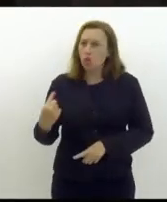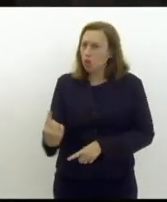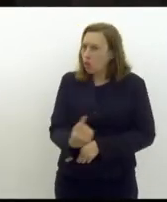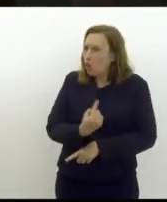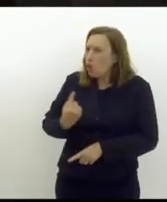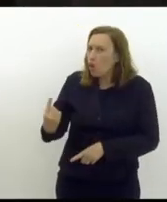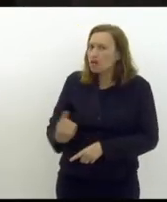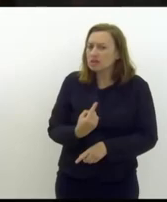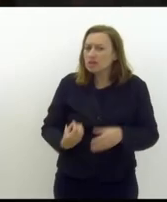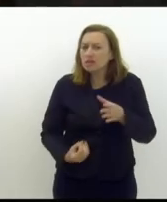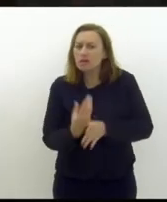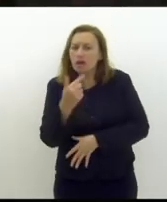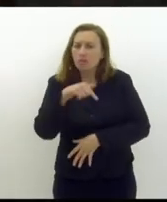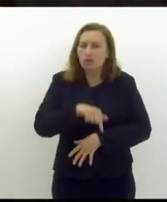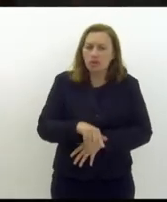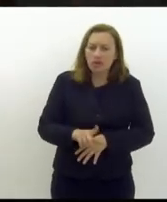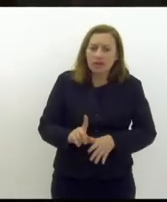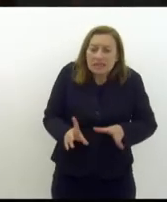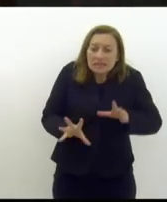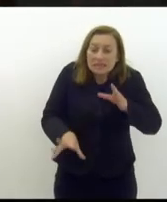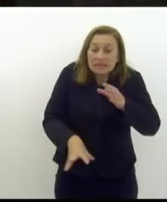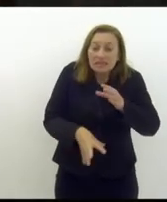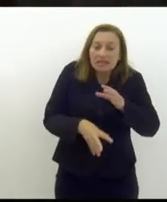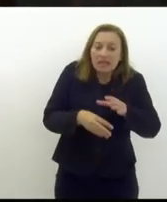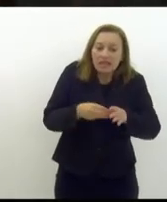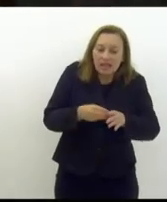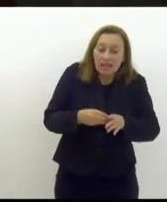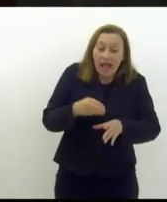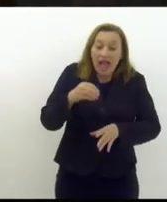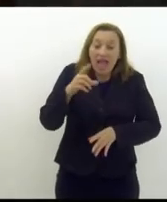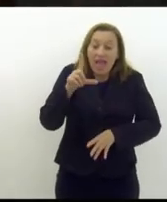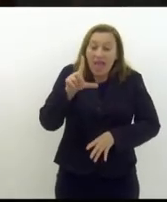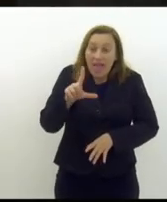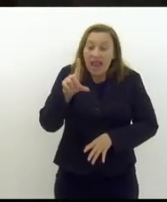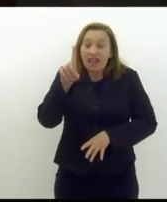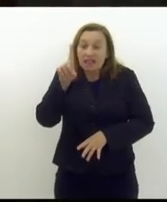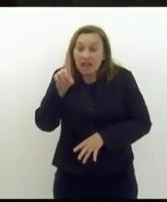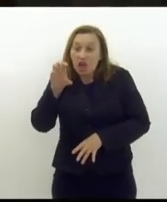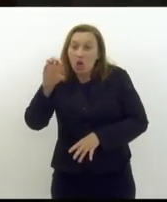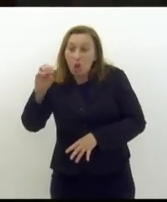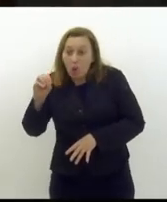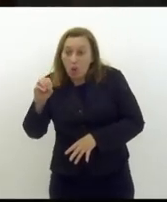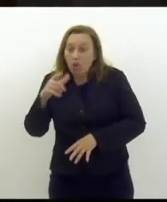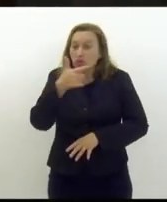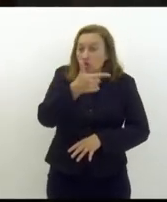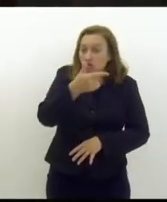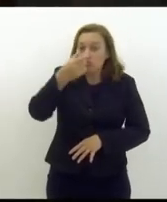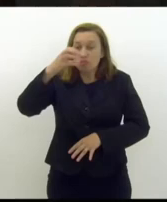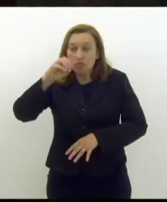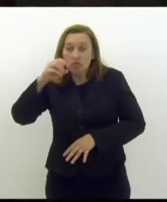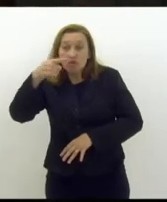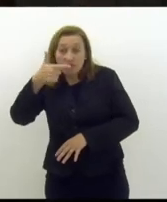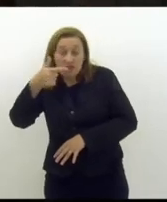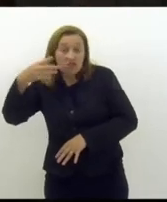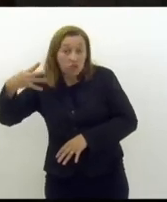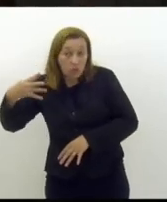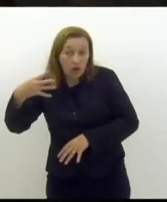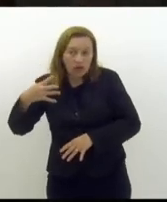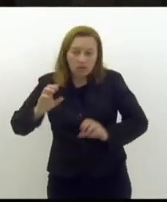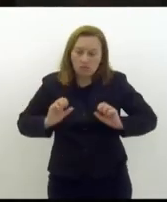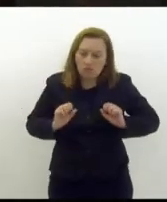incluímos aqui na LDO de 2024 a mesma disposição que já